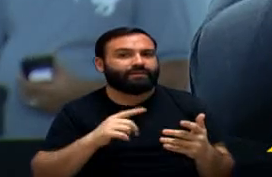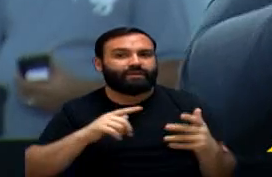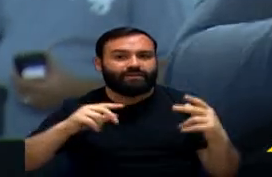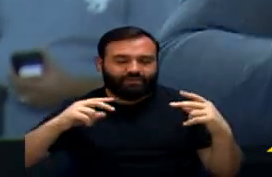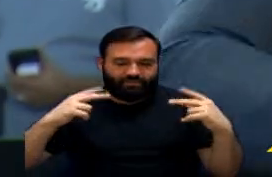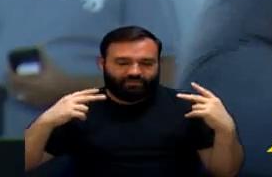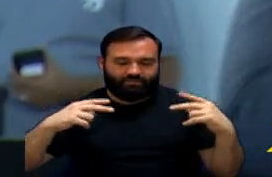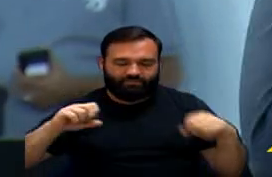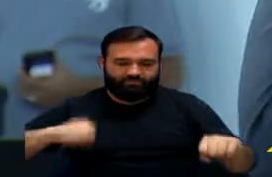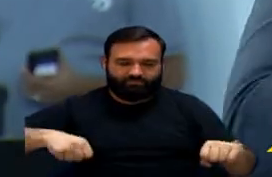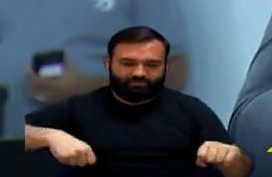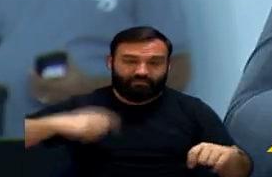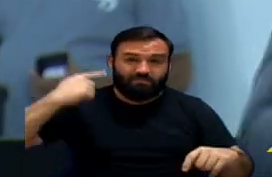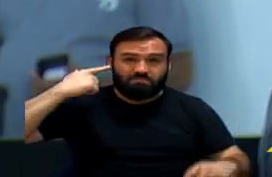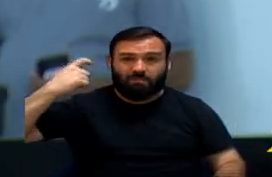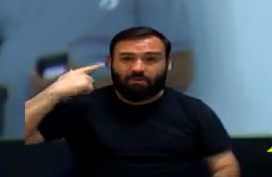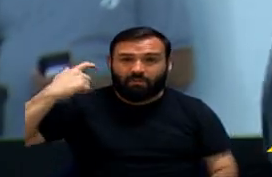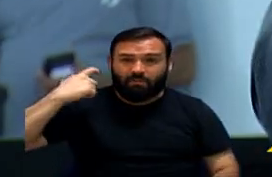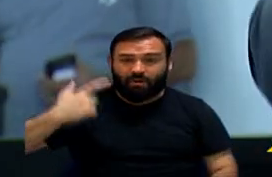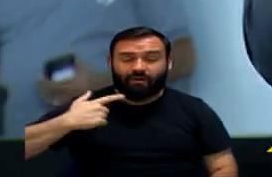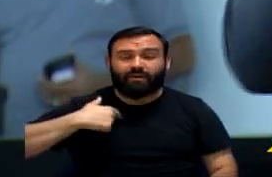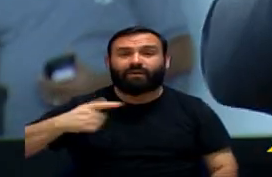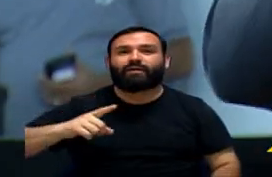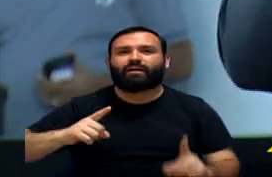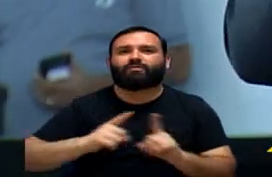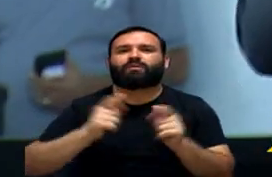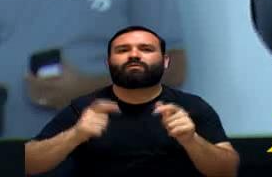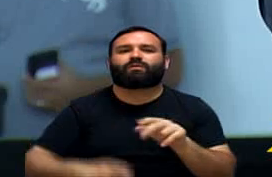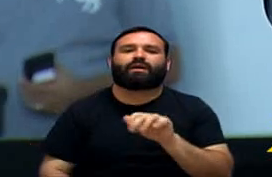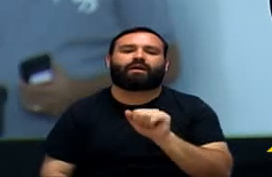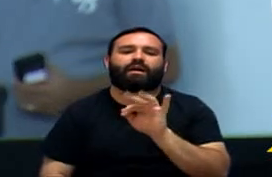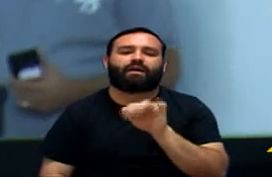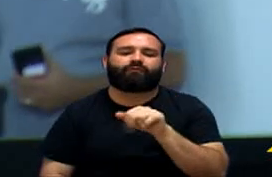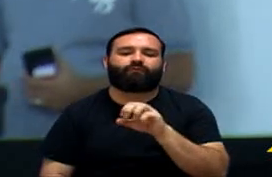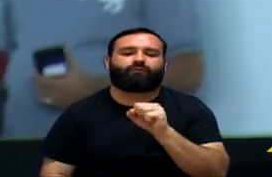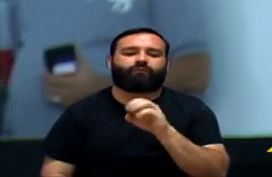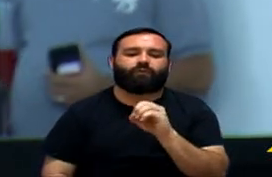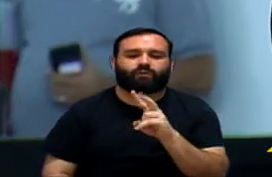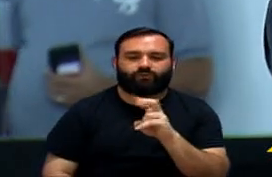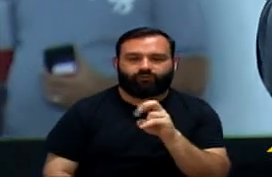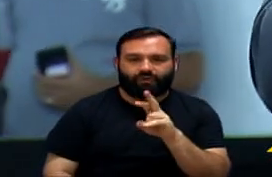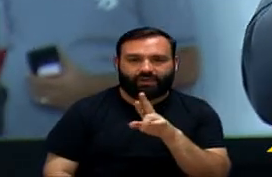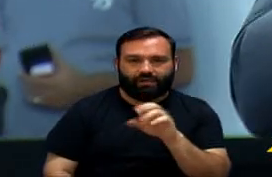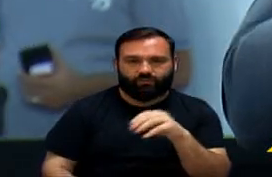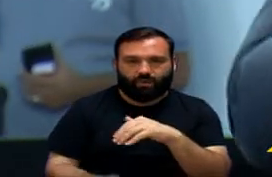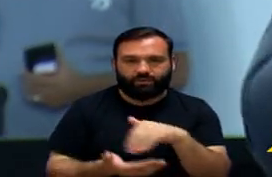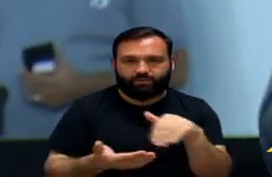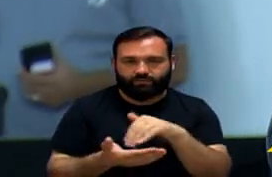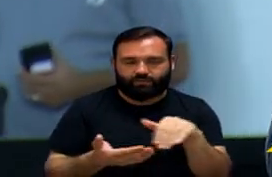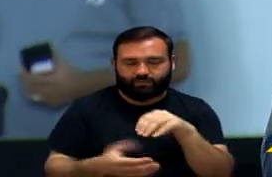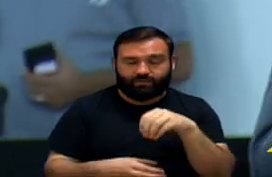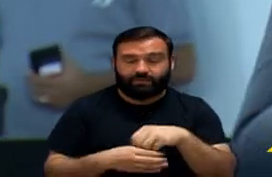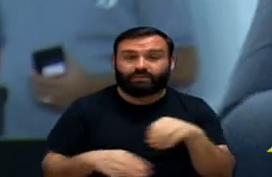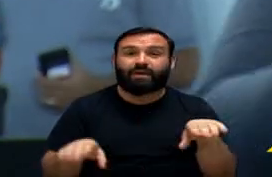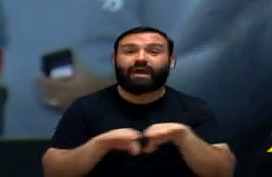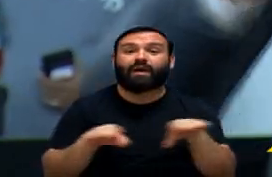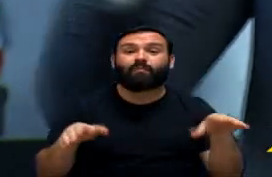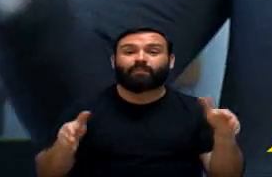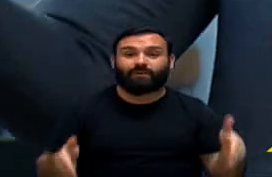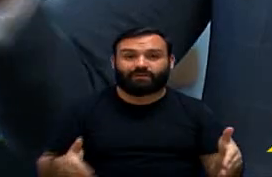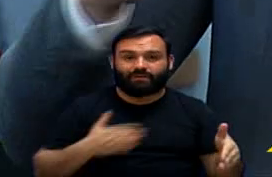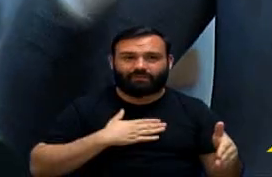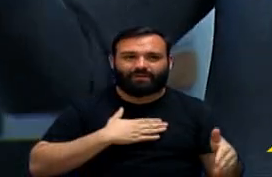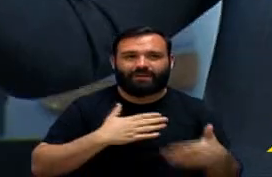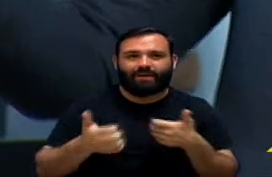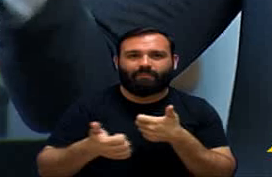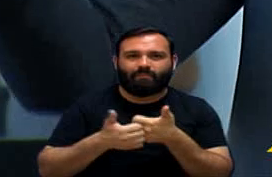motoqueiro com aquele barulho Infernal eu atendo ali na Afonso Vergueiro né na no no escritório e minha mesa fica